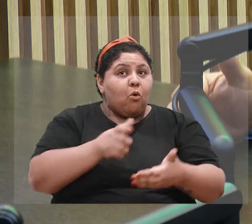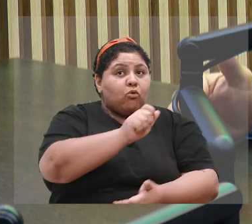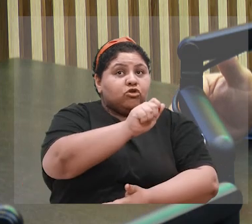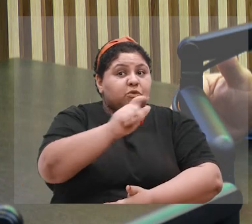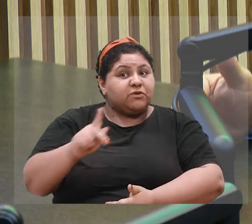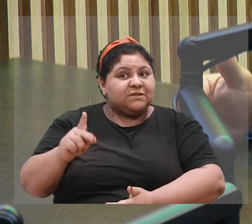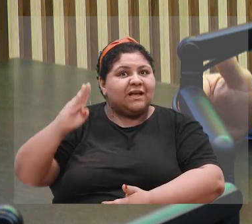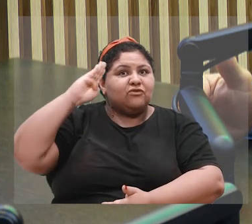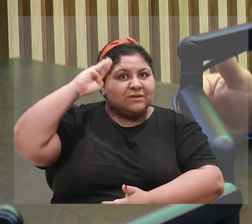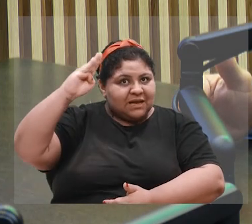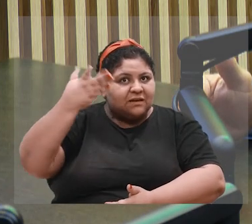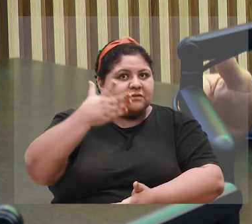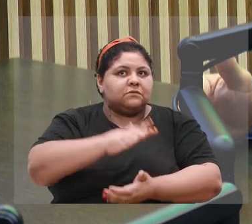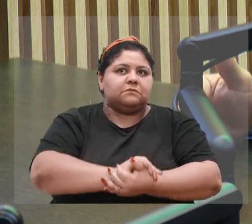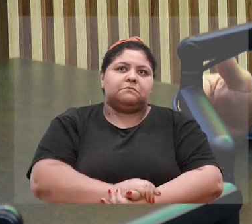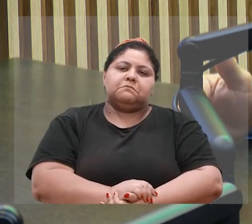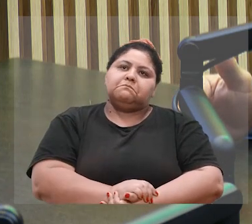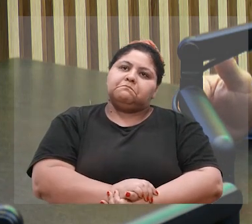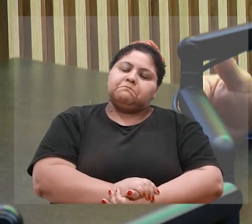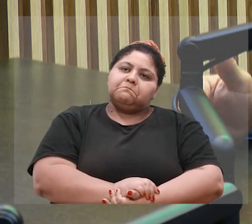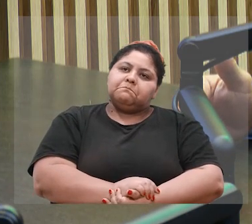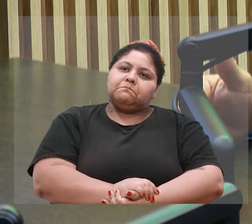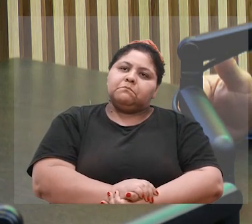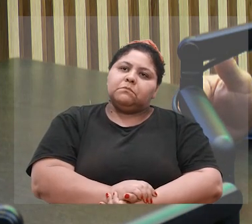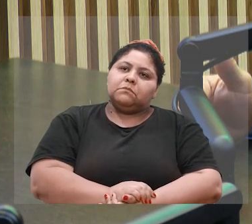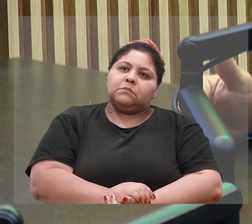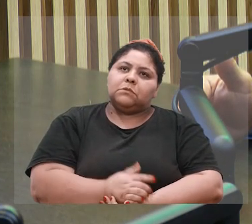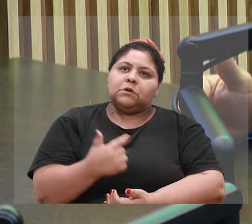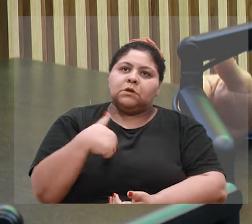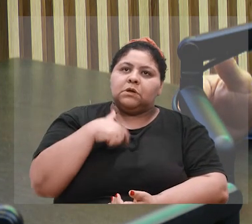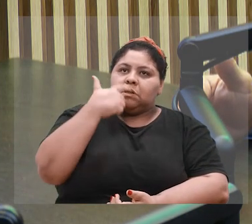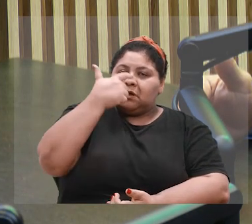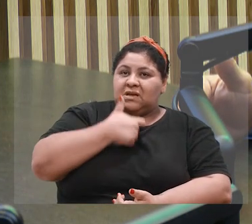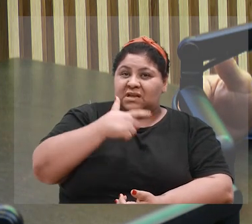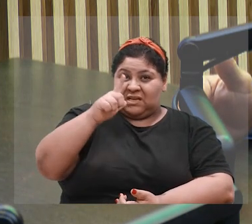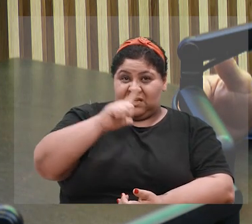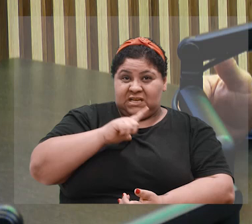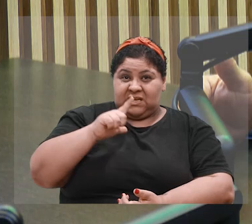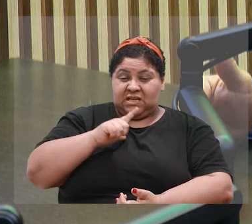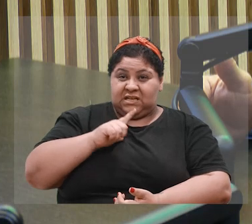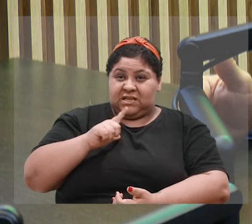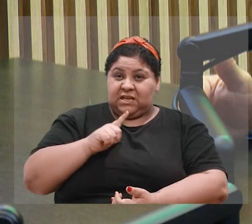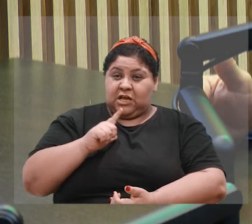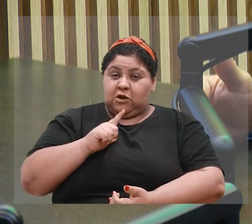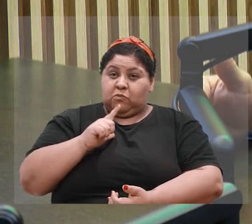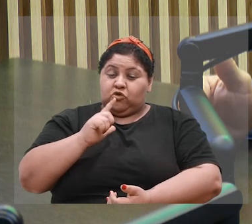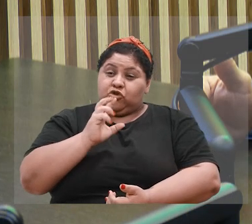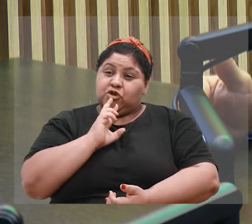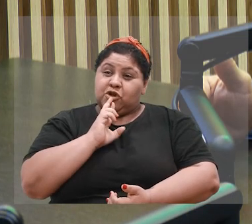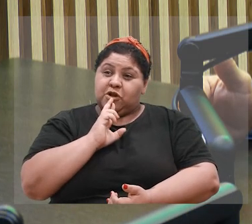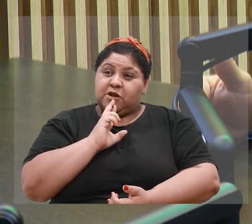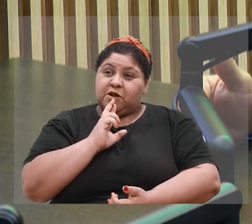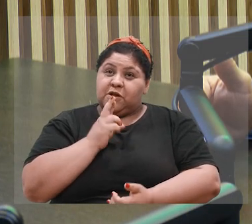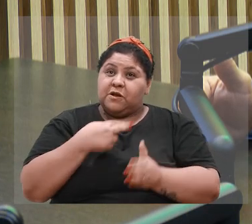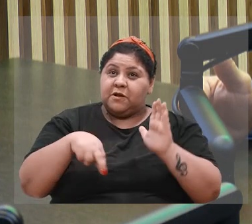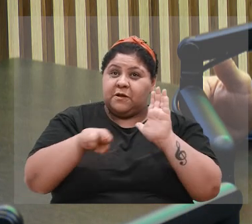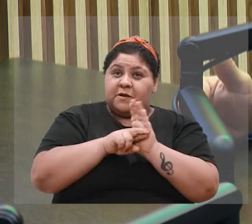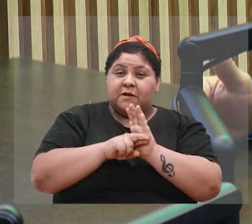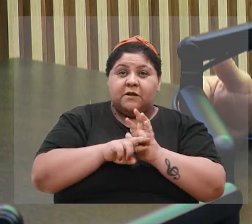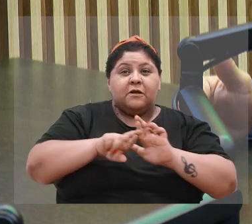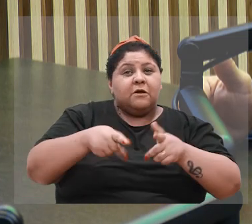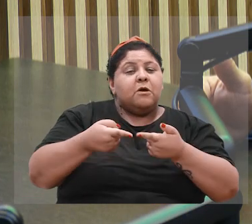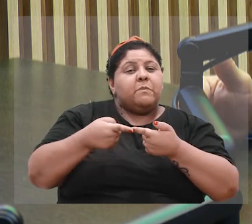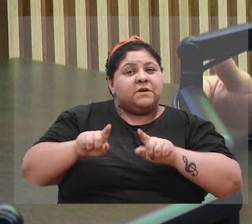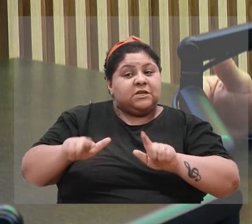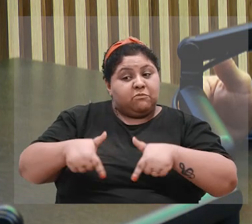acho que para nós termos resultados diferentes, nós precisamos fazer coisas diferentes. Então, eu quero